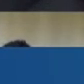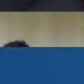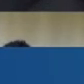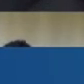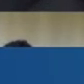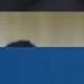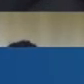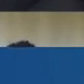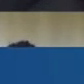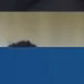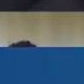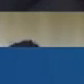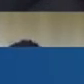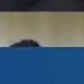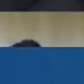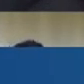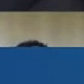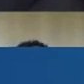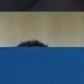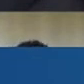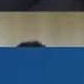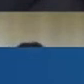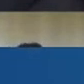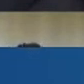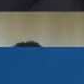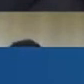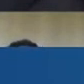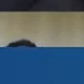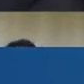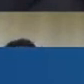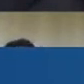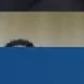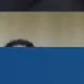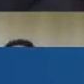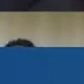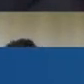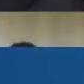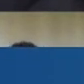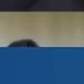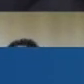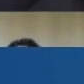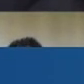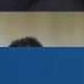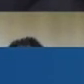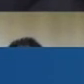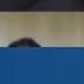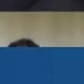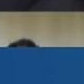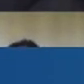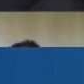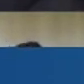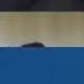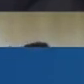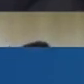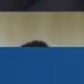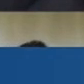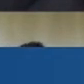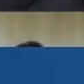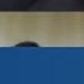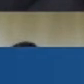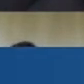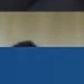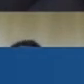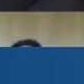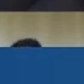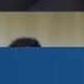família da vereadora Marielle, mas quero dedicar esse êxito às polícias